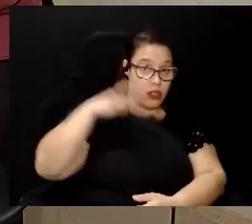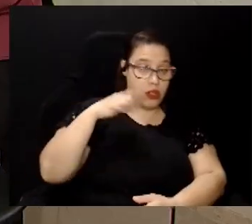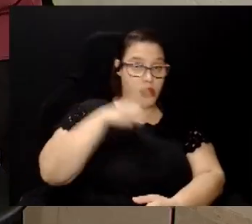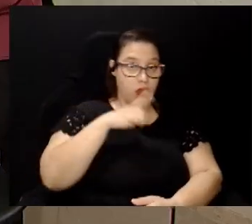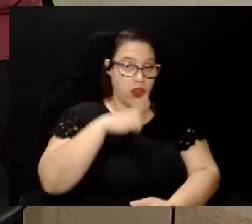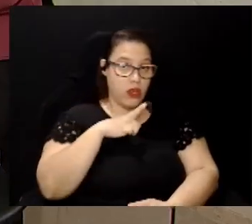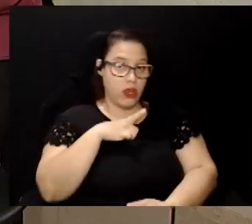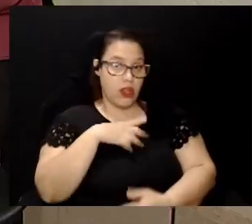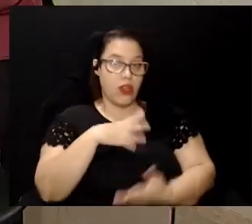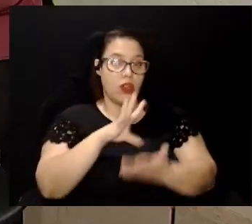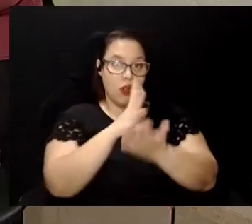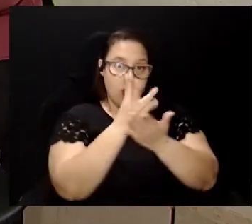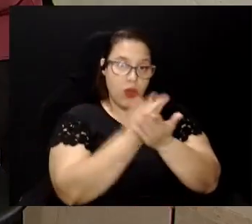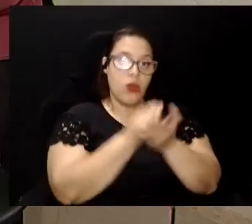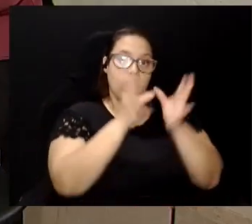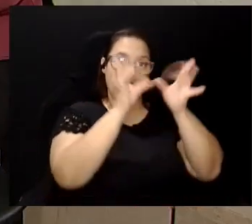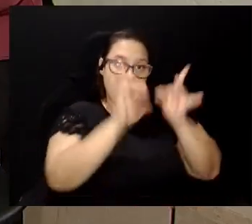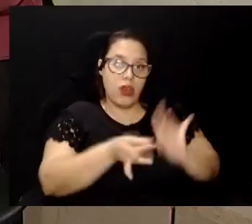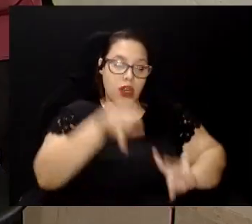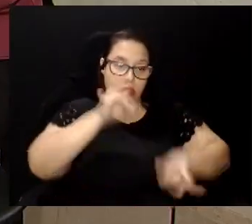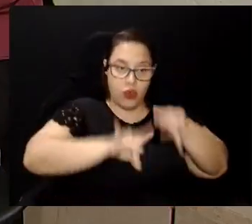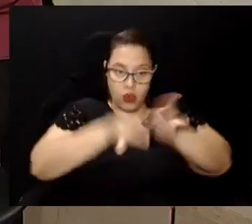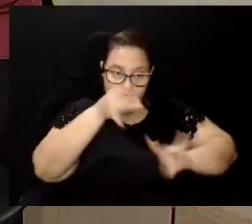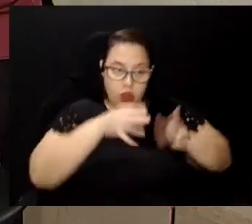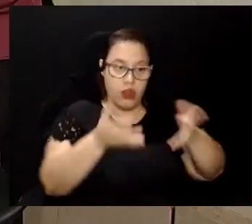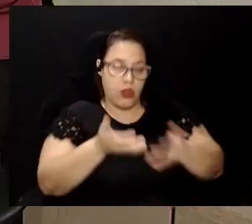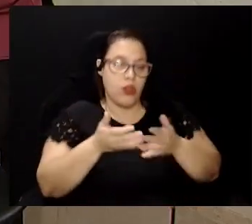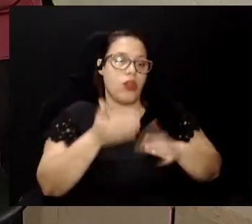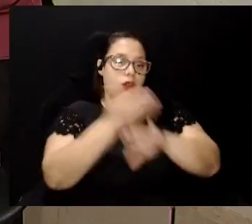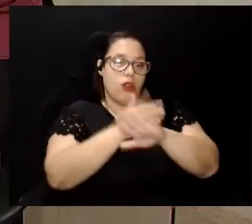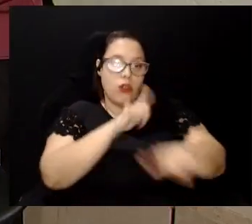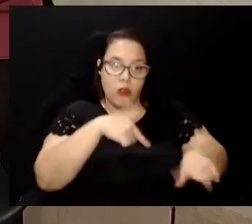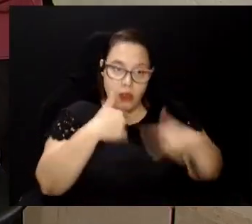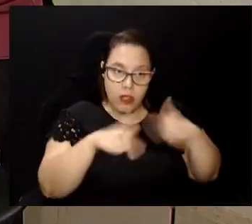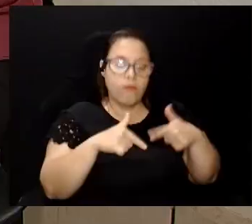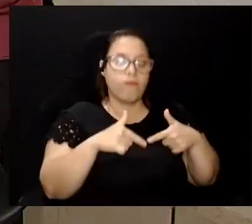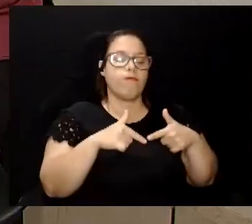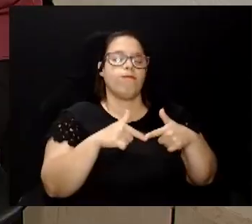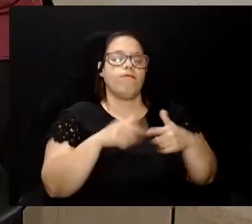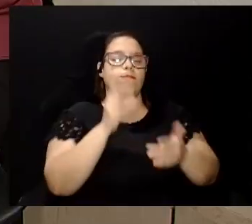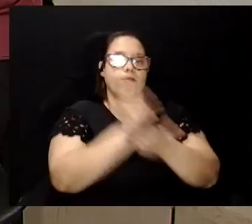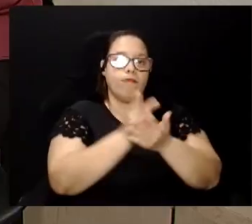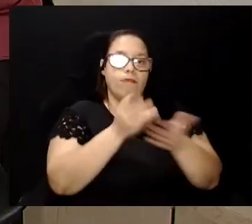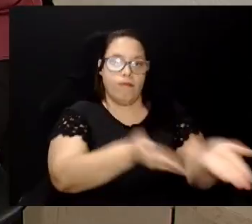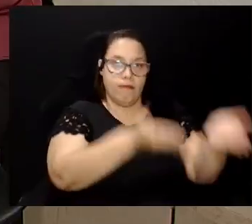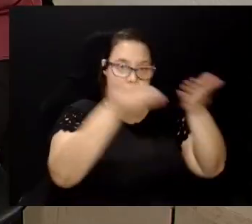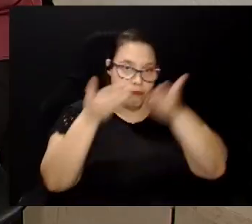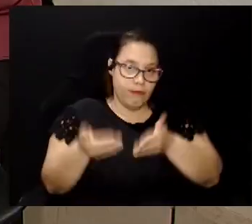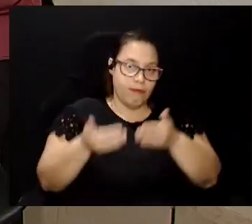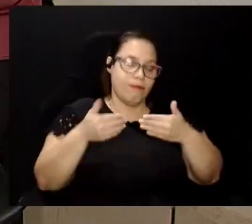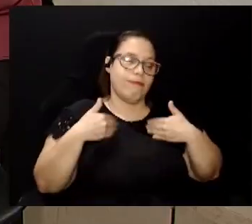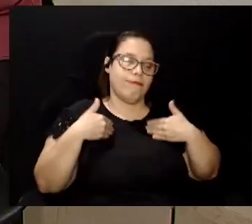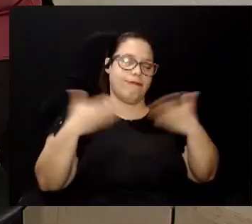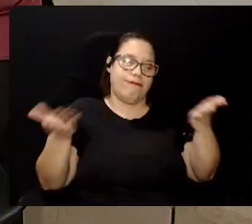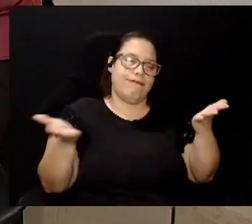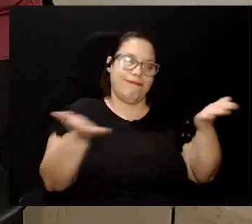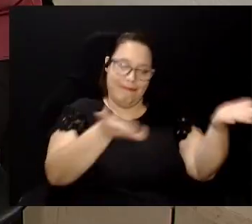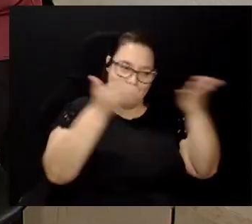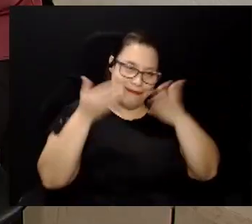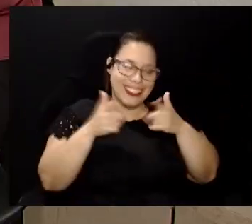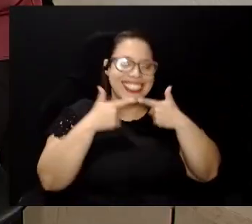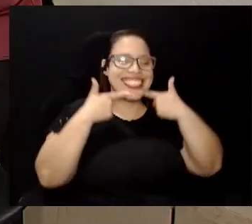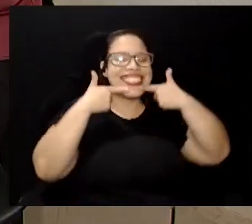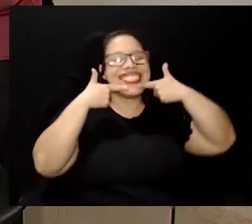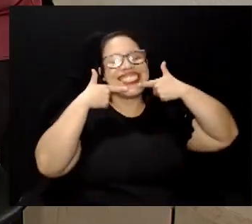repente algum voluntário que tem alguma habilidade específica de oficina, que queira fazer um trabalho. Então a gente está sempre recebendo aqui